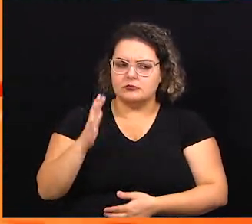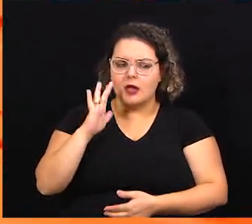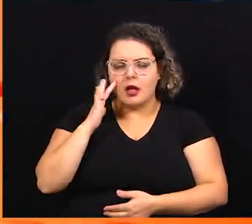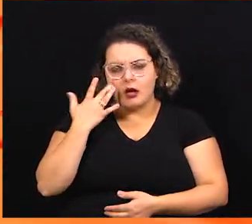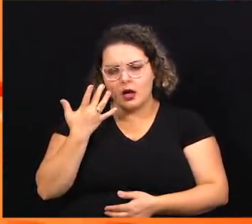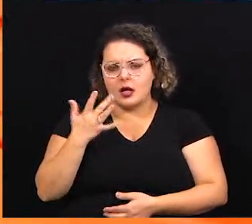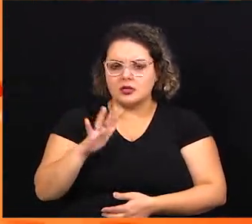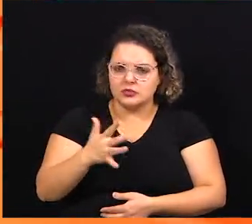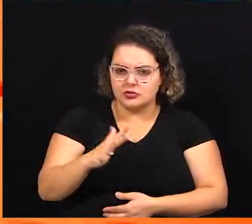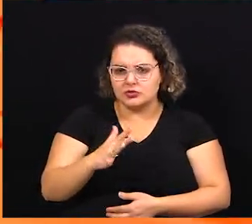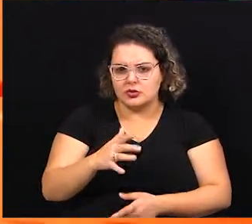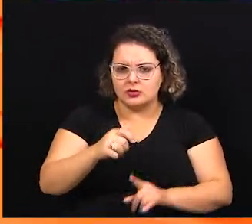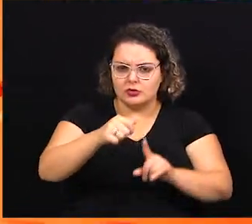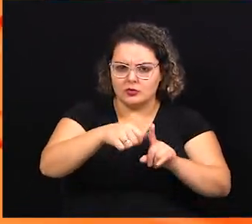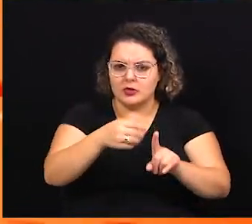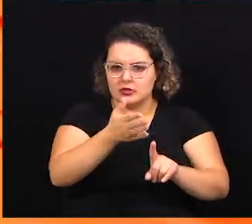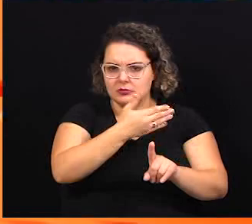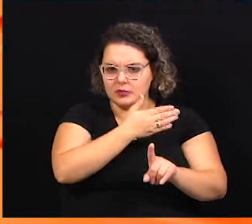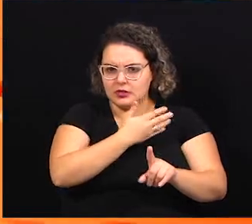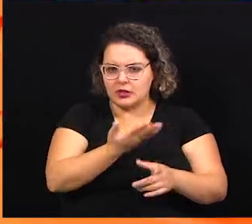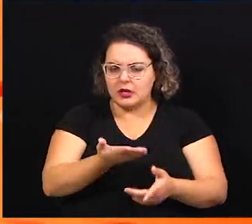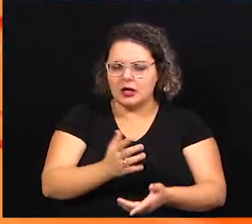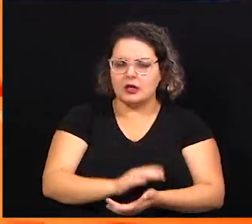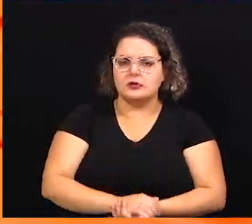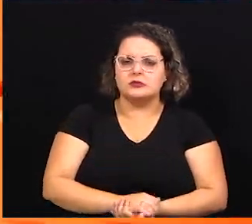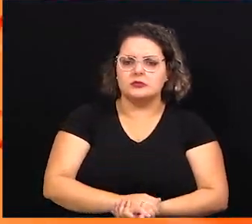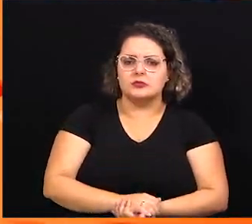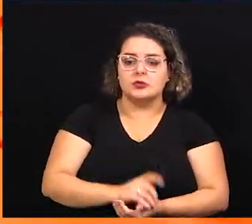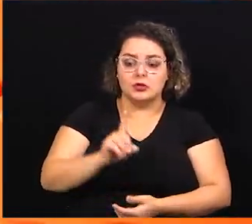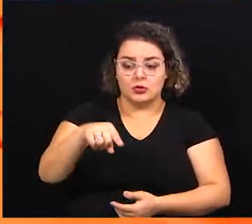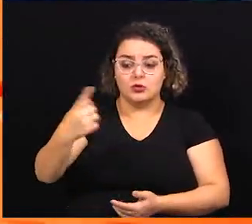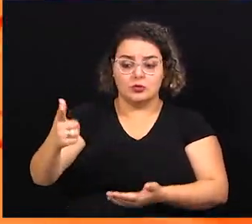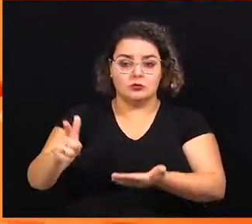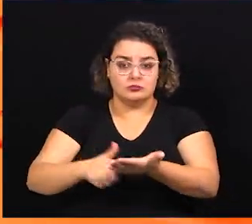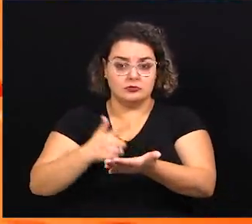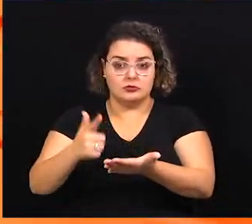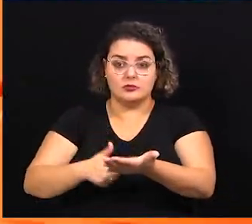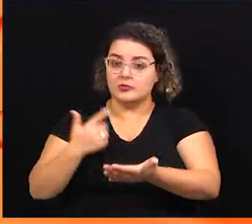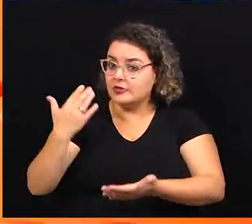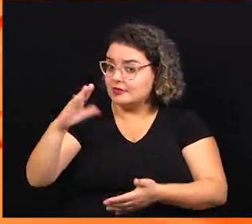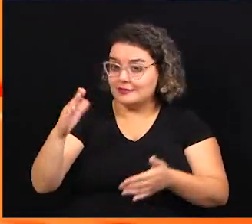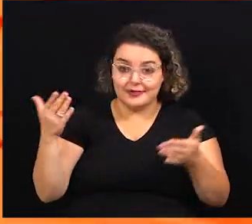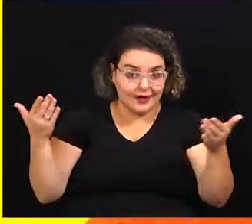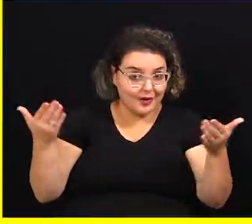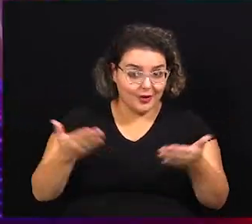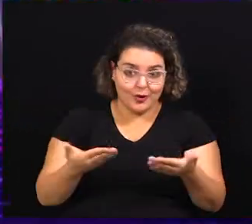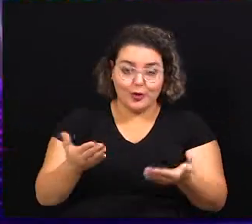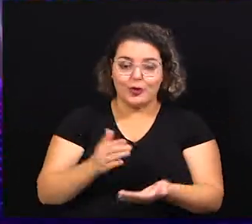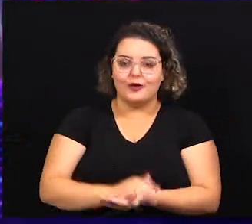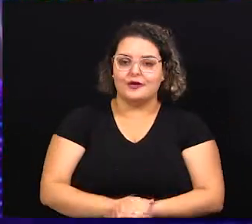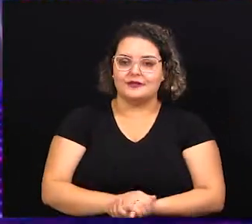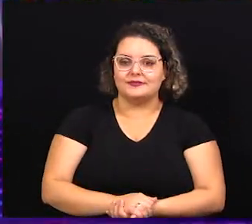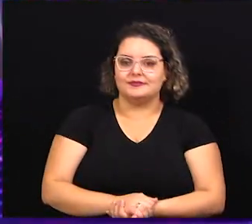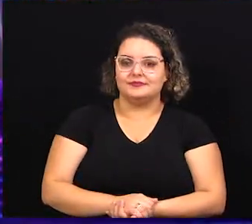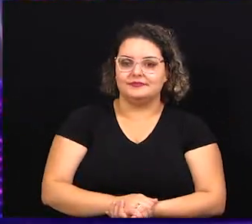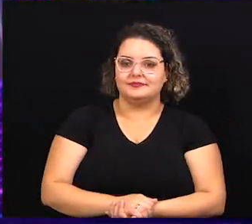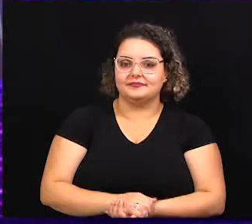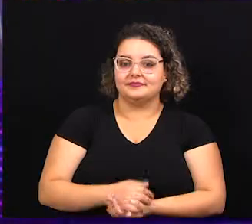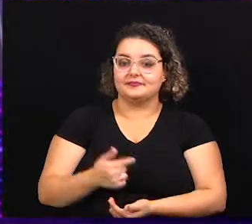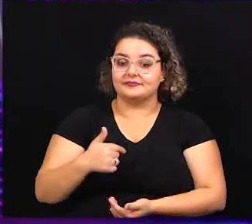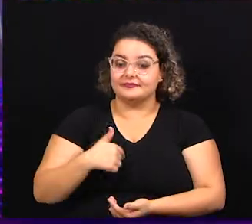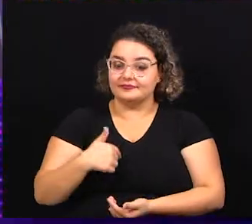na verdade, se eu não me engano, no mês passado, um tempo assim, e o próximo livro já está lançando agora.